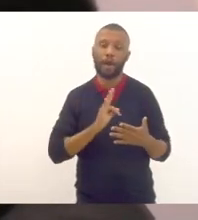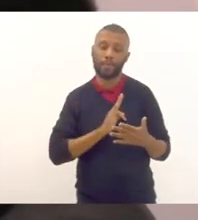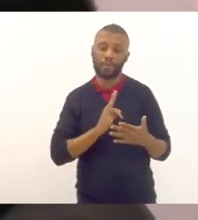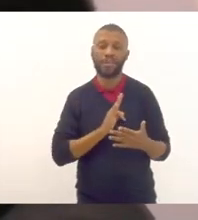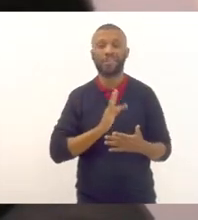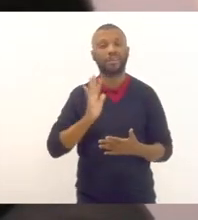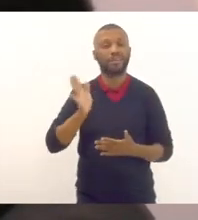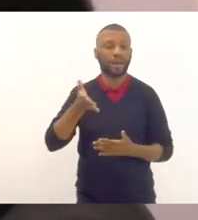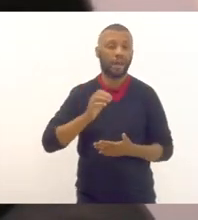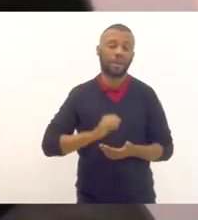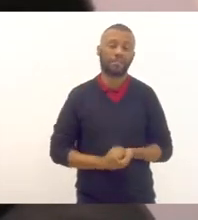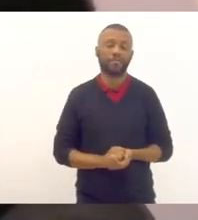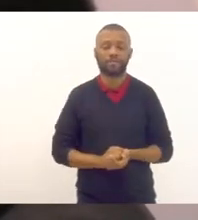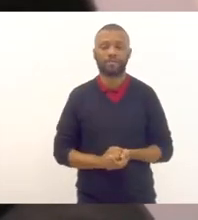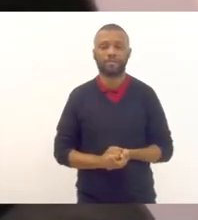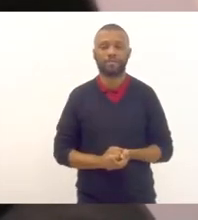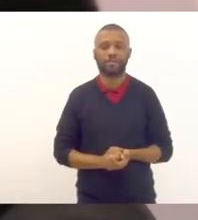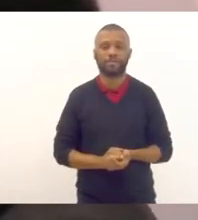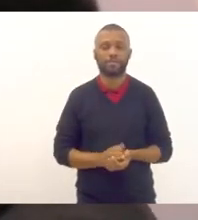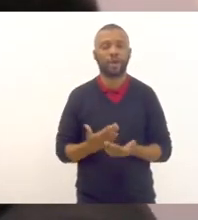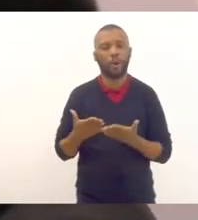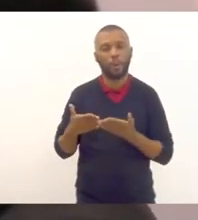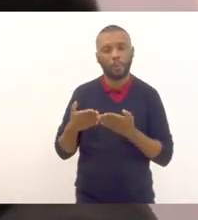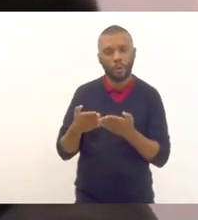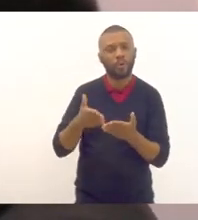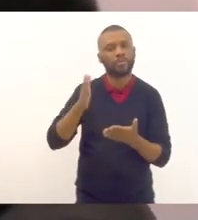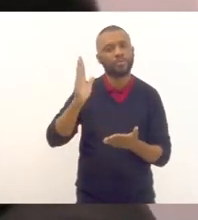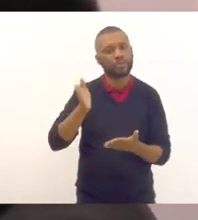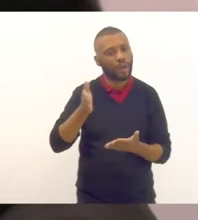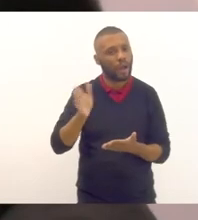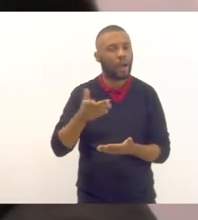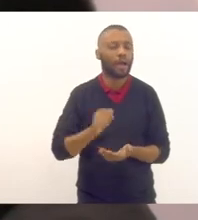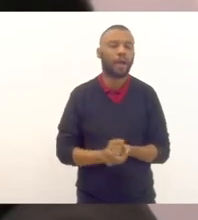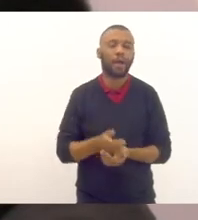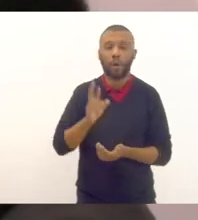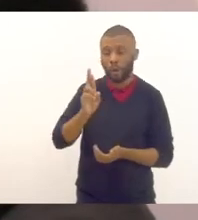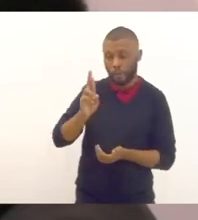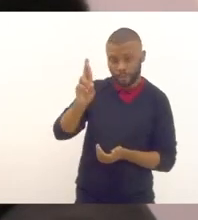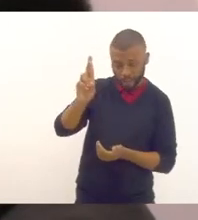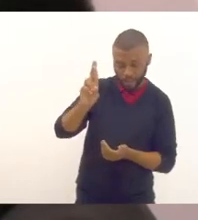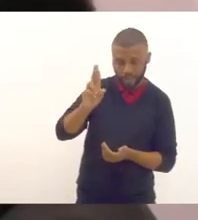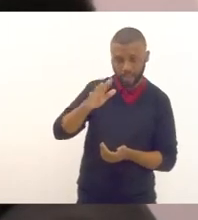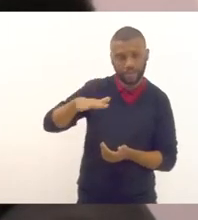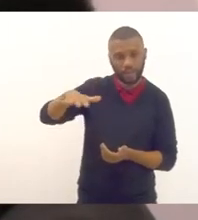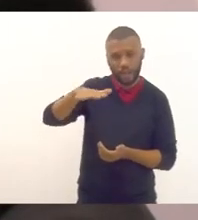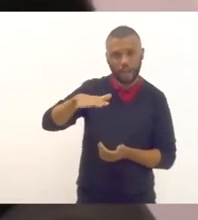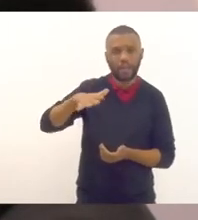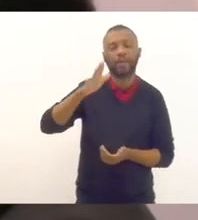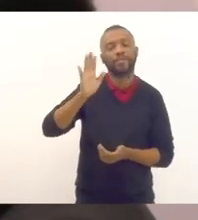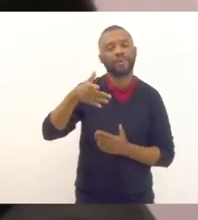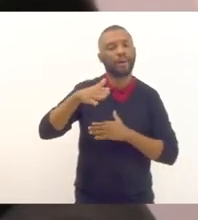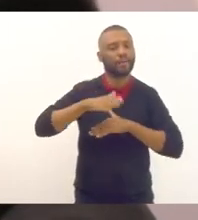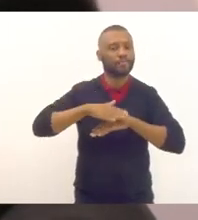faz, o Porto já faz, o embarcador já faz. Então, assim,